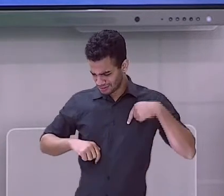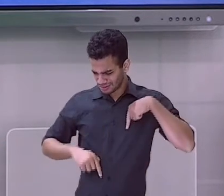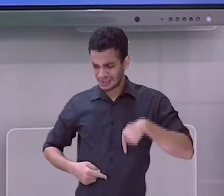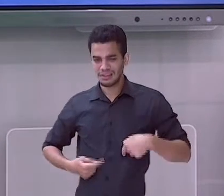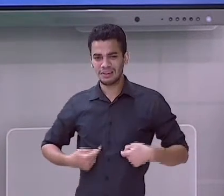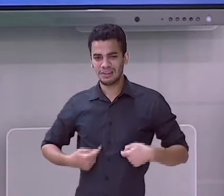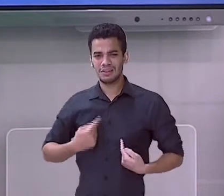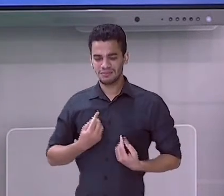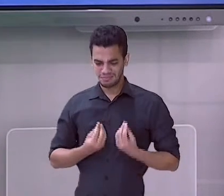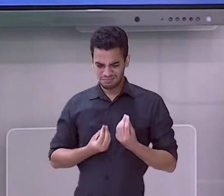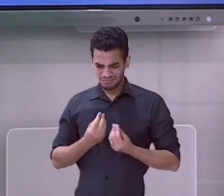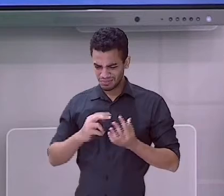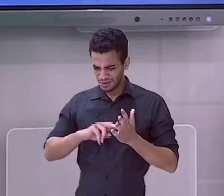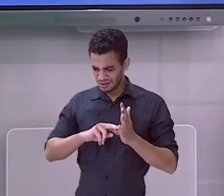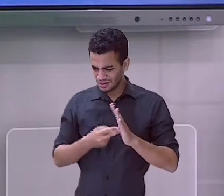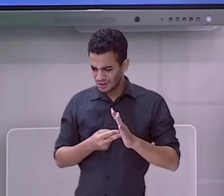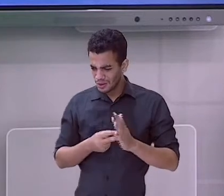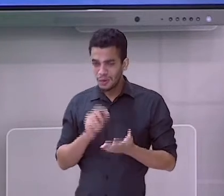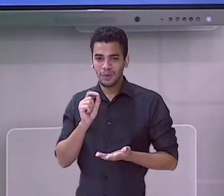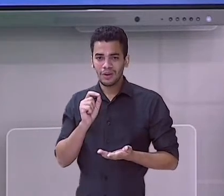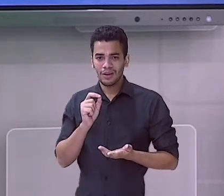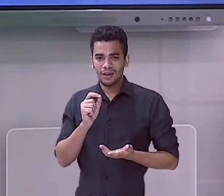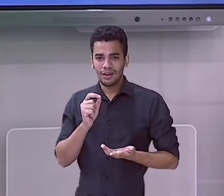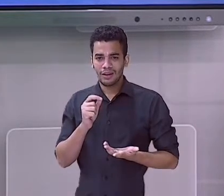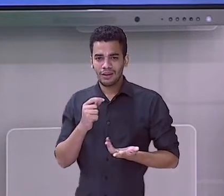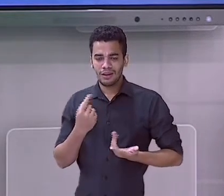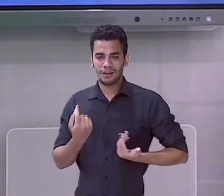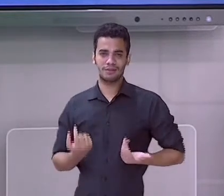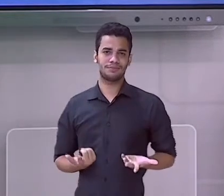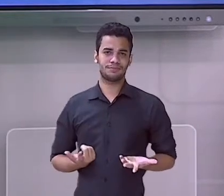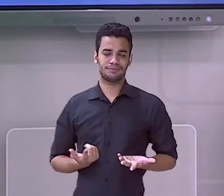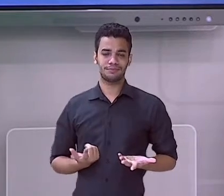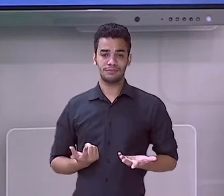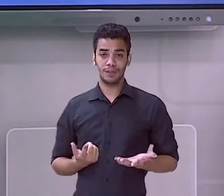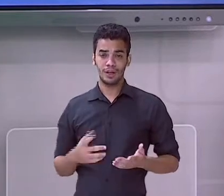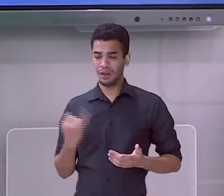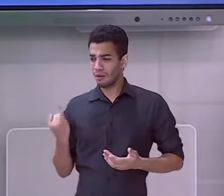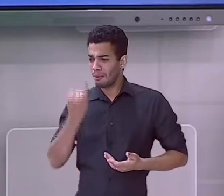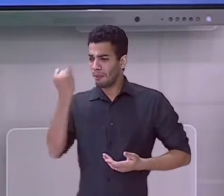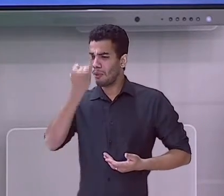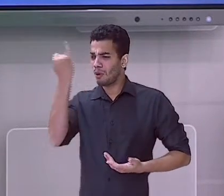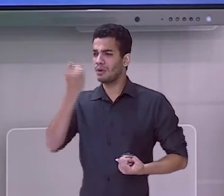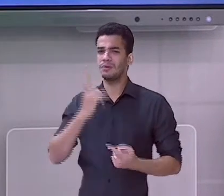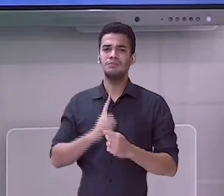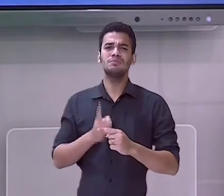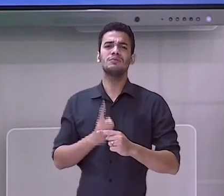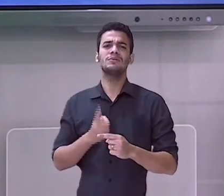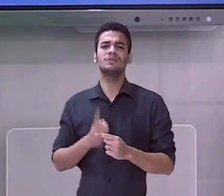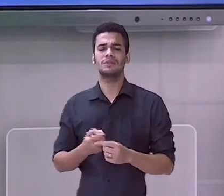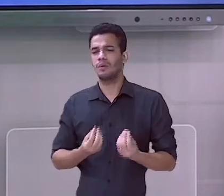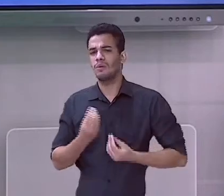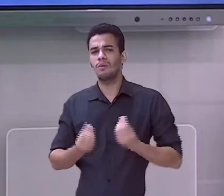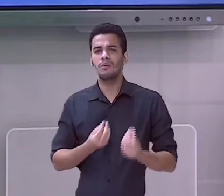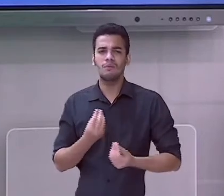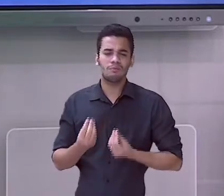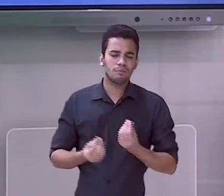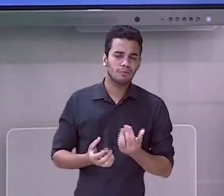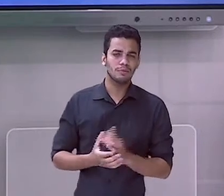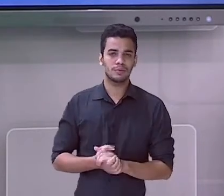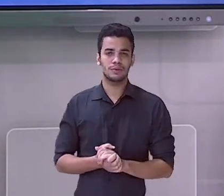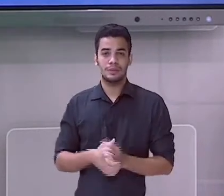isso? Será que ele circula? Qual a importância deste sistema? Como